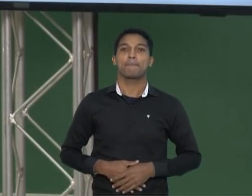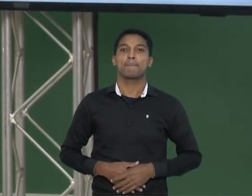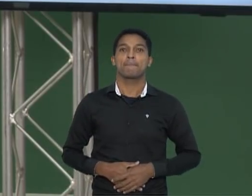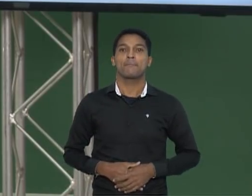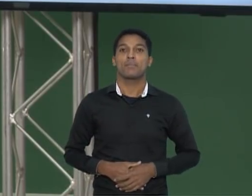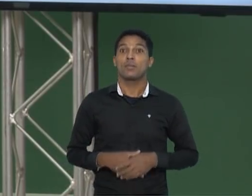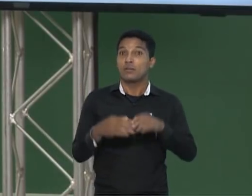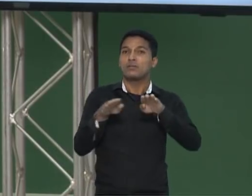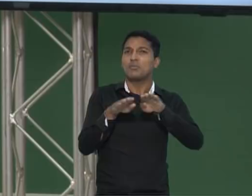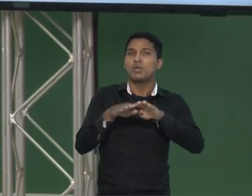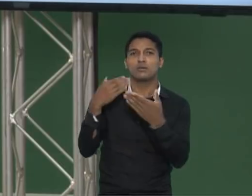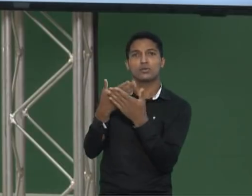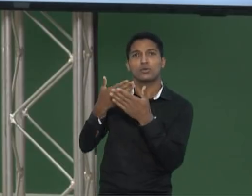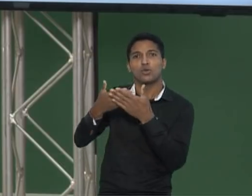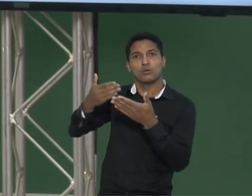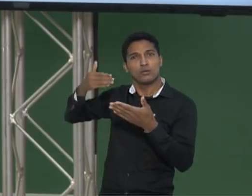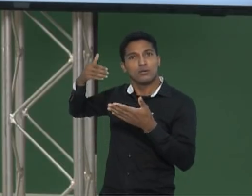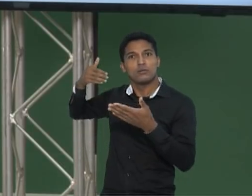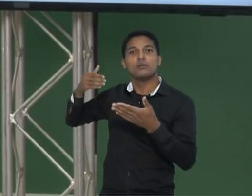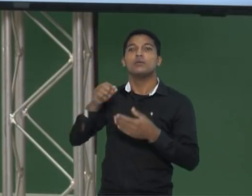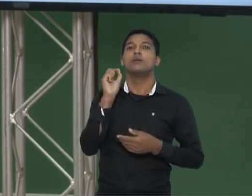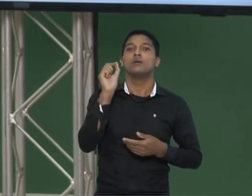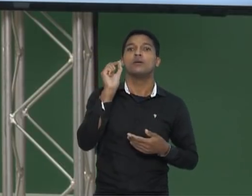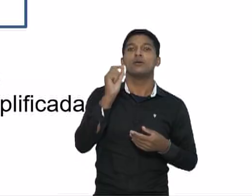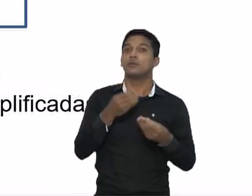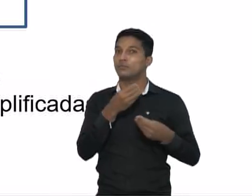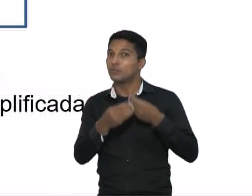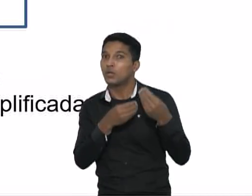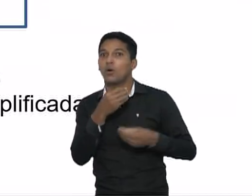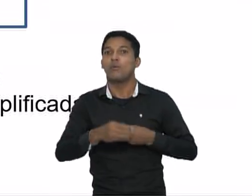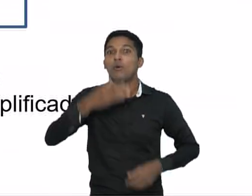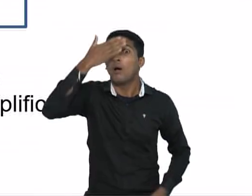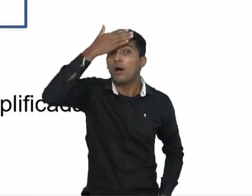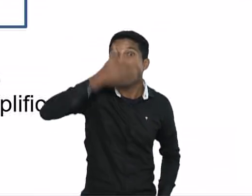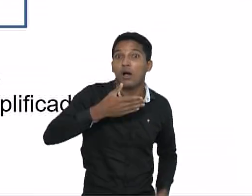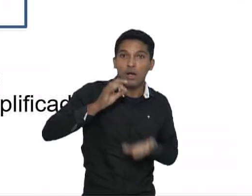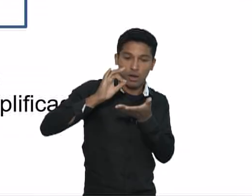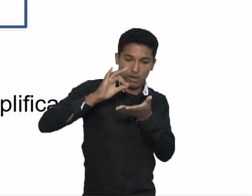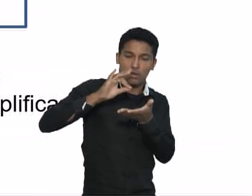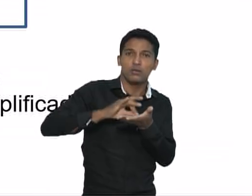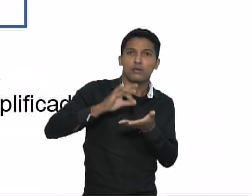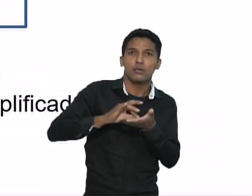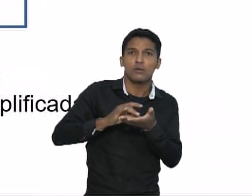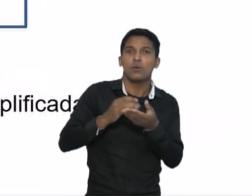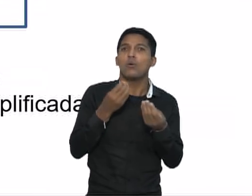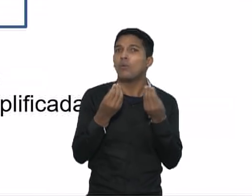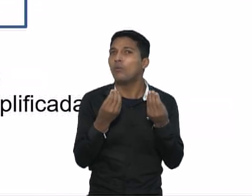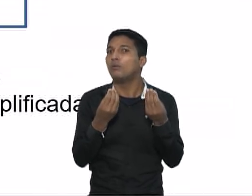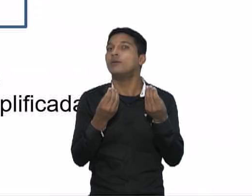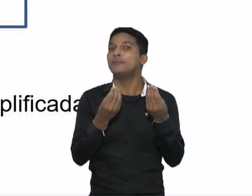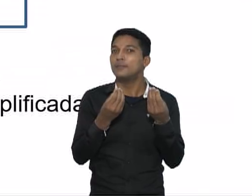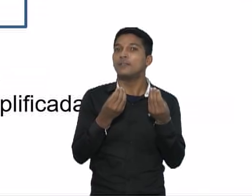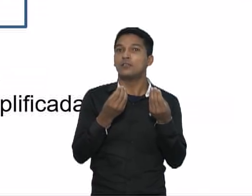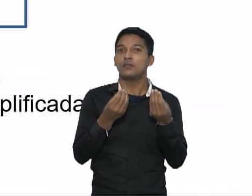E também foi visto o que na aula anterior? Como que se tira a prova real. Não esquecendo, de quando